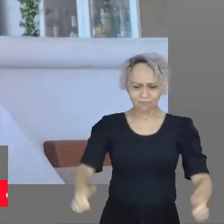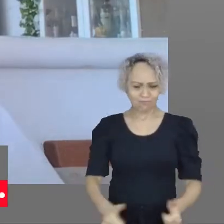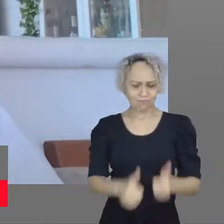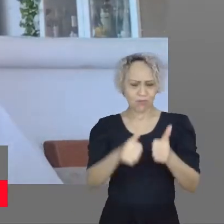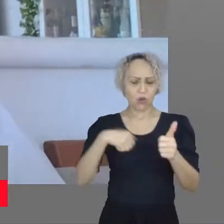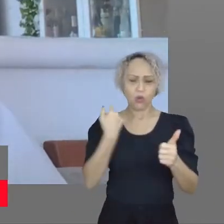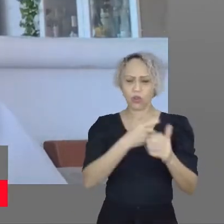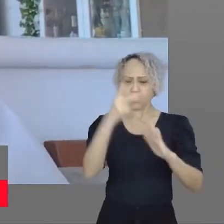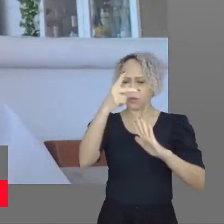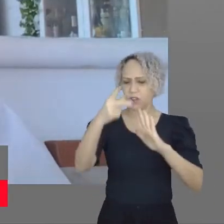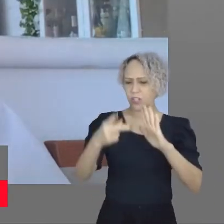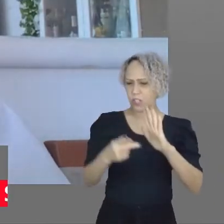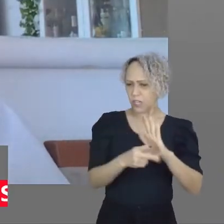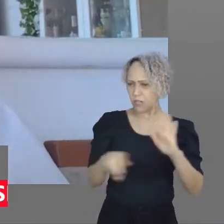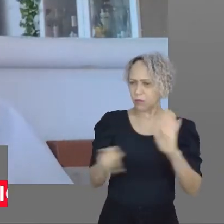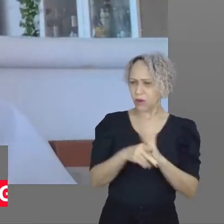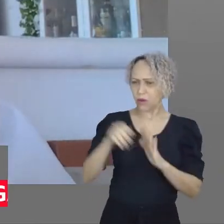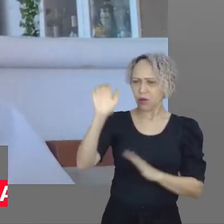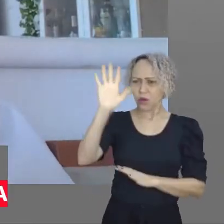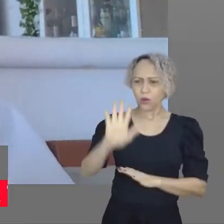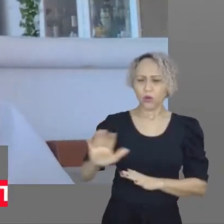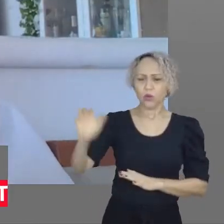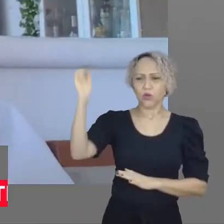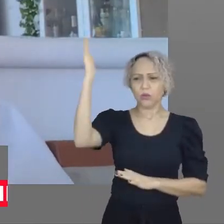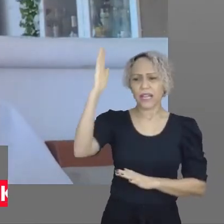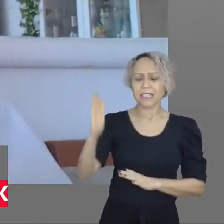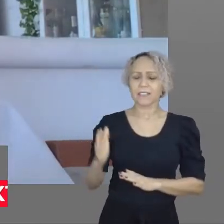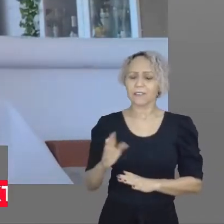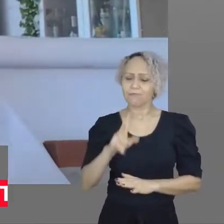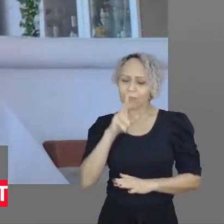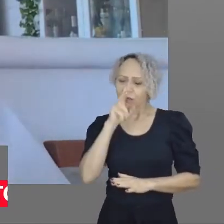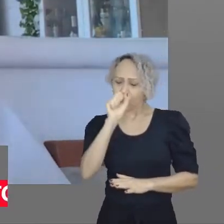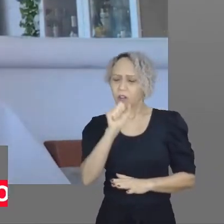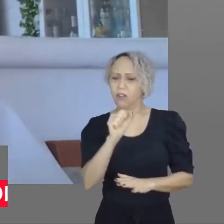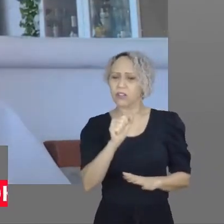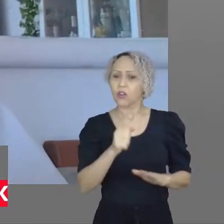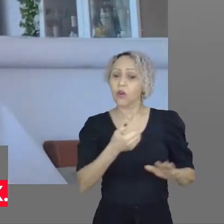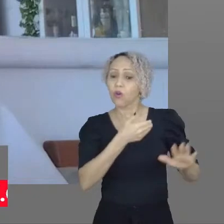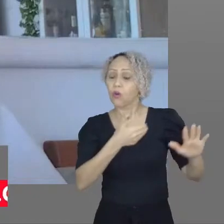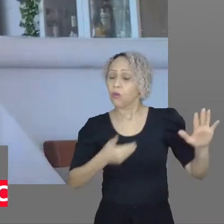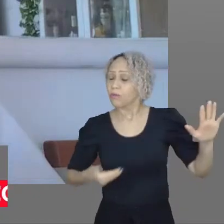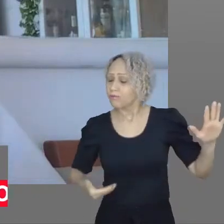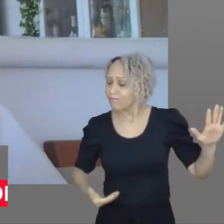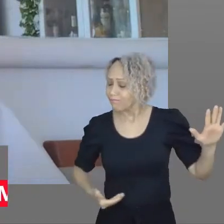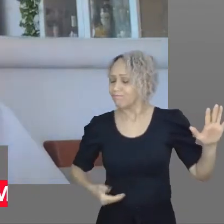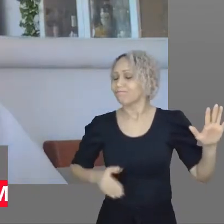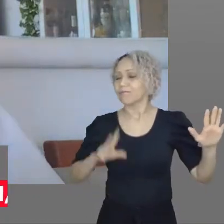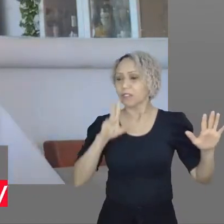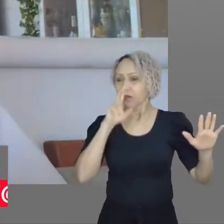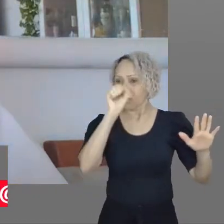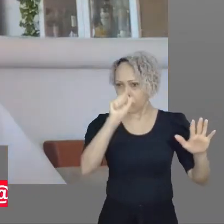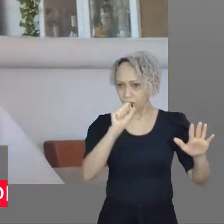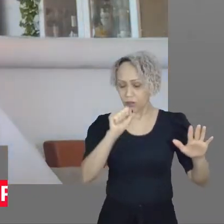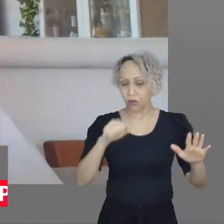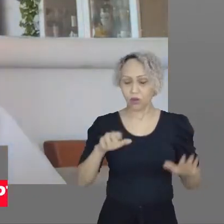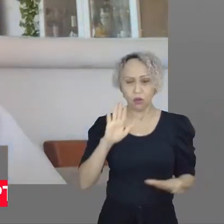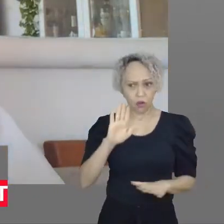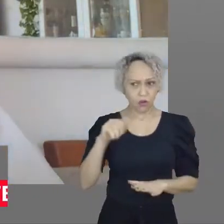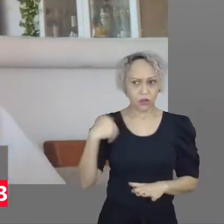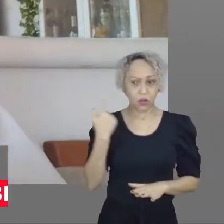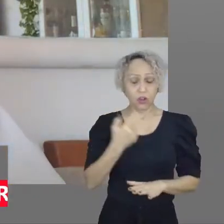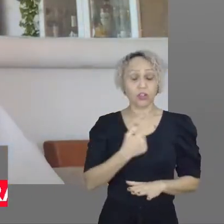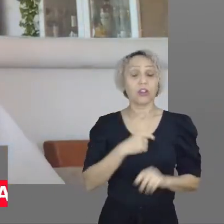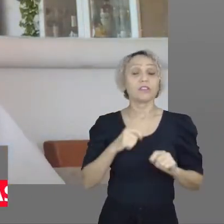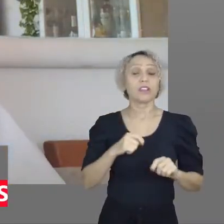nosso presidente Lula ganha força. Para concluir, a gente subiu a rampa junto com Lula. Mulheres, nordestinos,